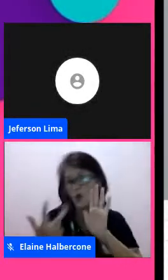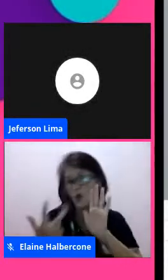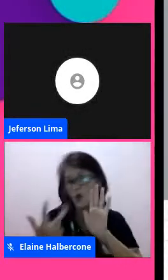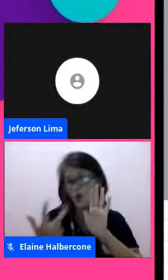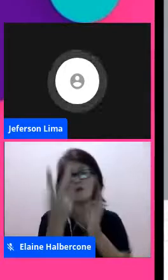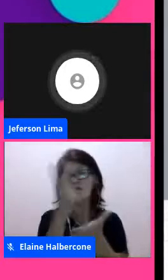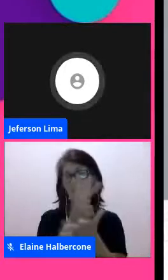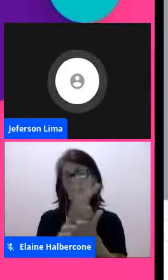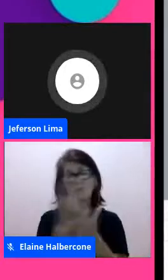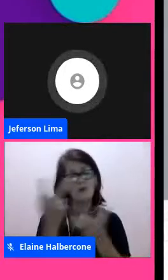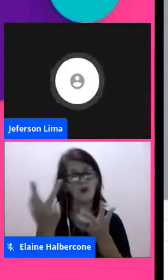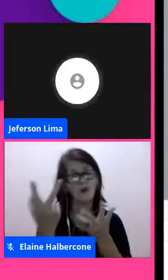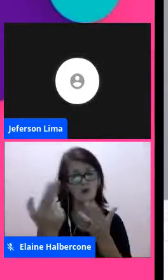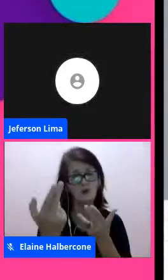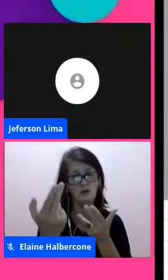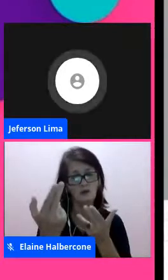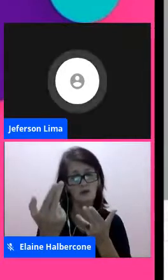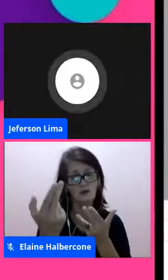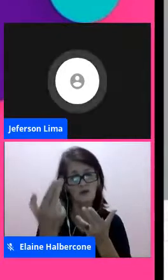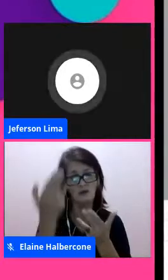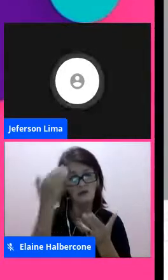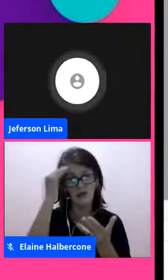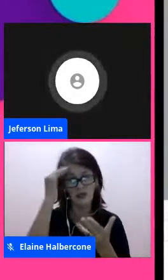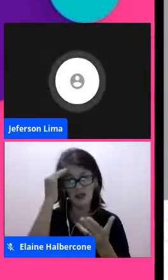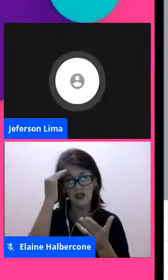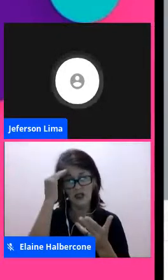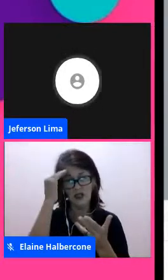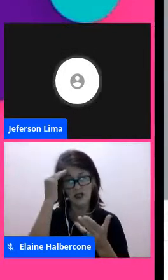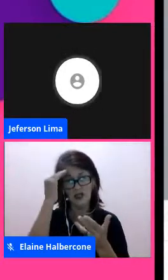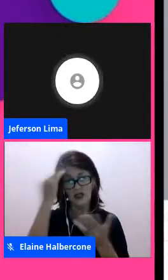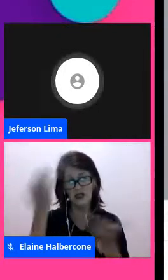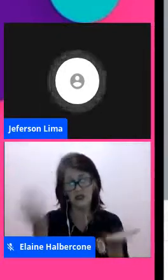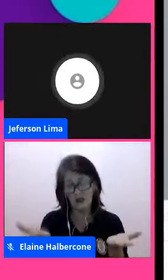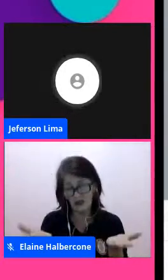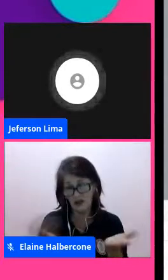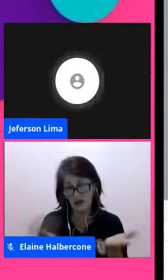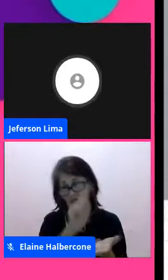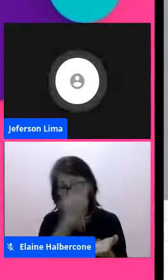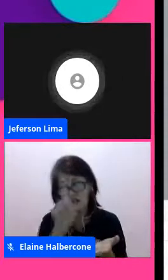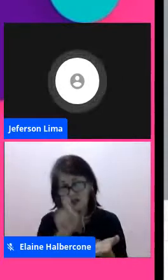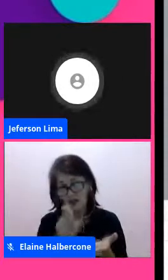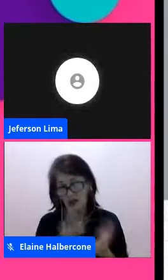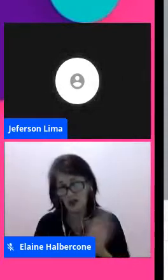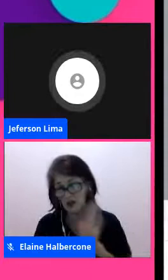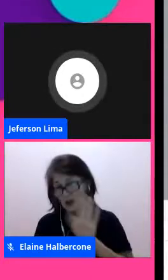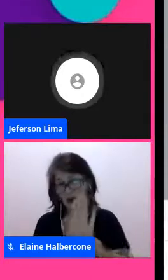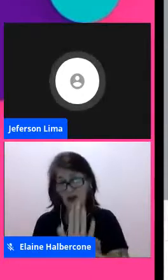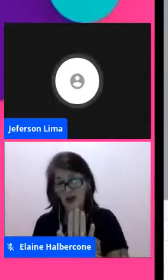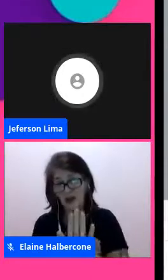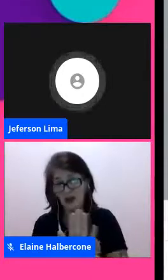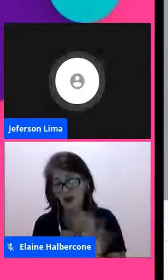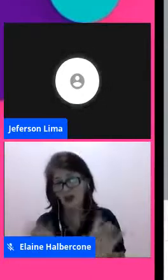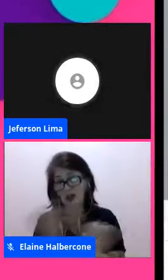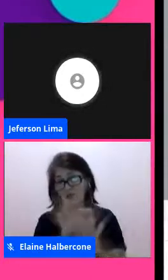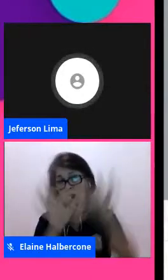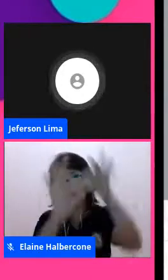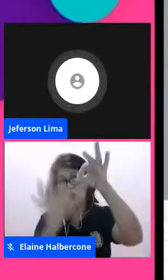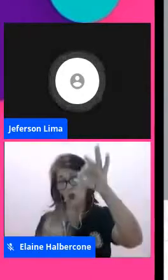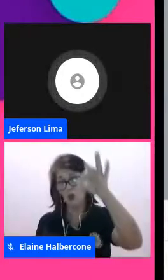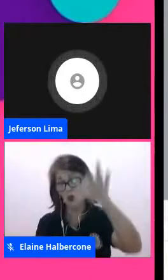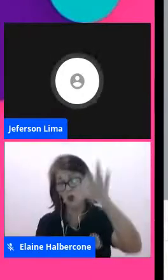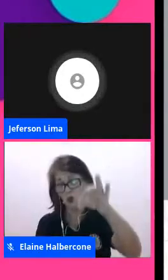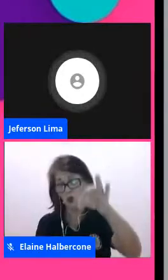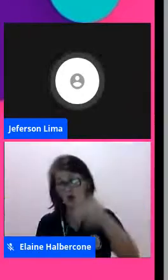ter. Deu para entender, galerinha? Então, adiantando para a gente ter aqueles nossos 15 minutinhos, né, de apresentação e não acabar prolongando muito, né?